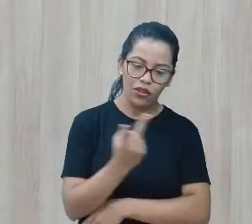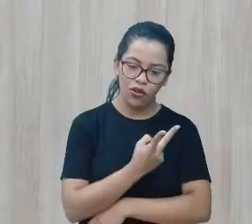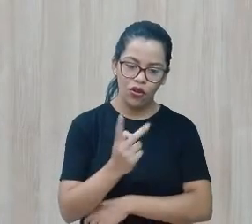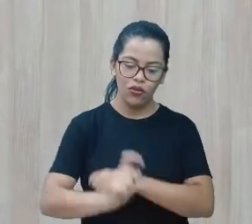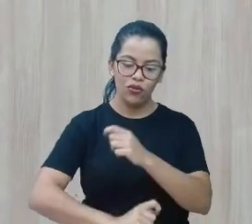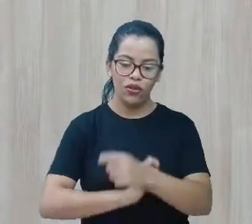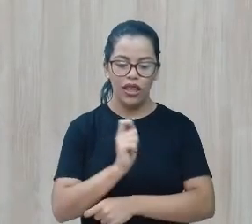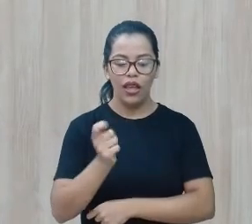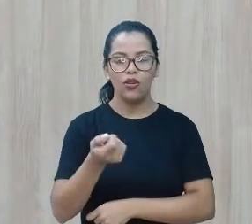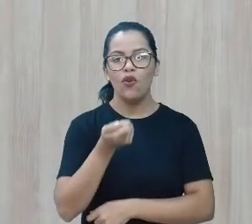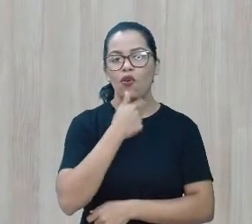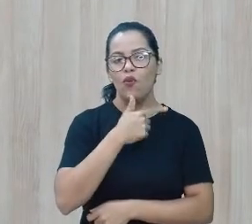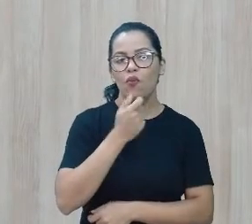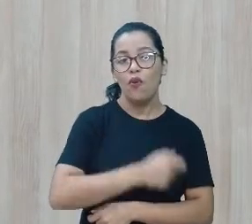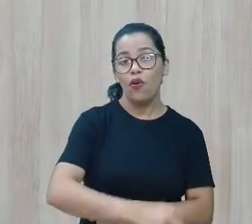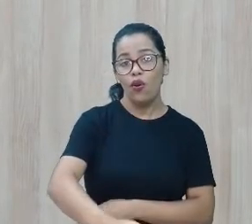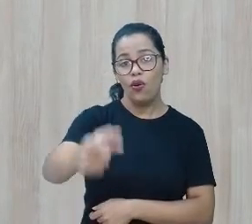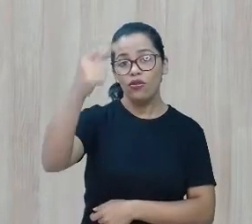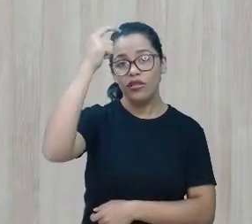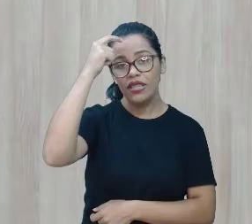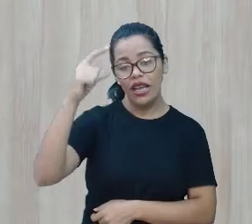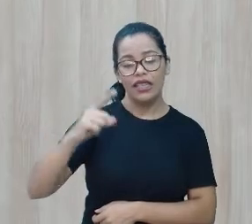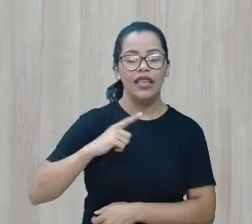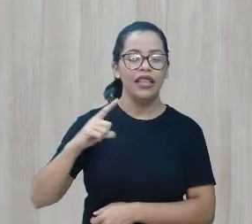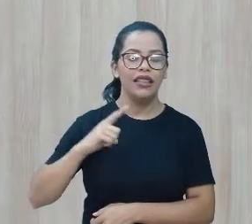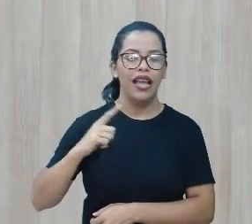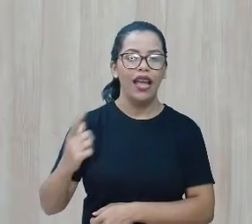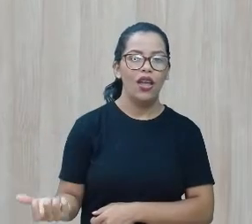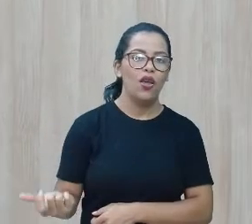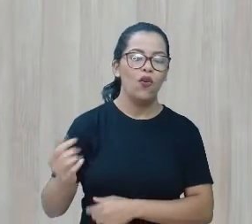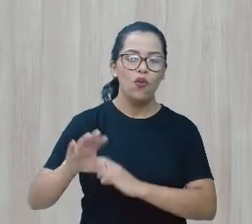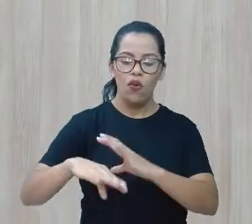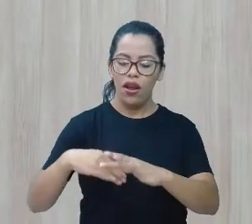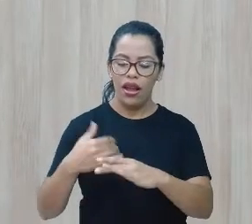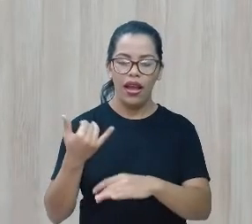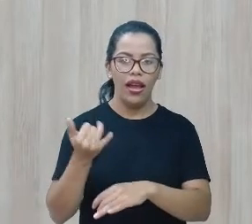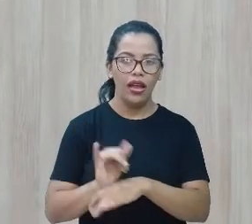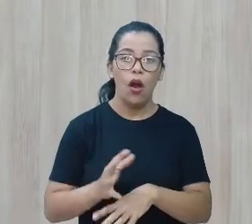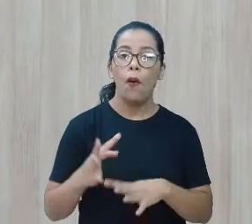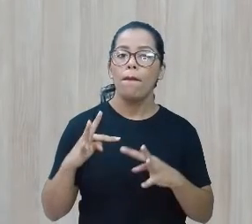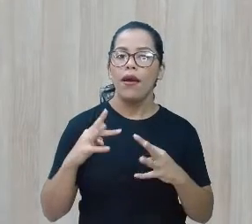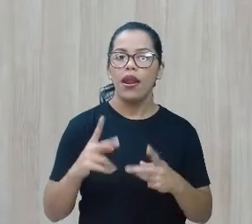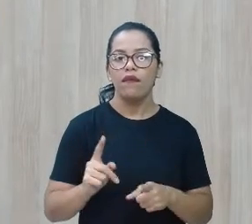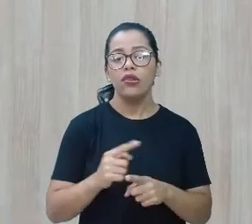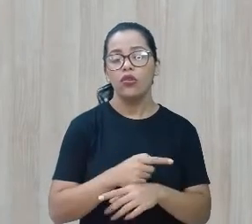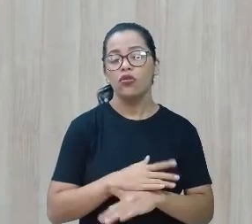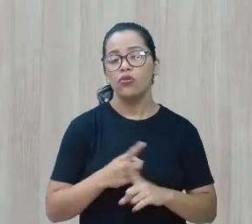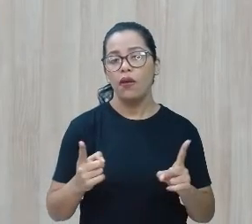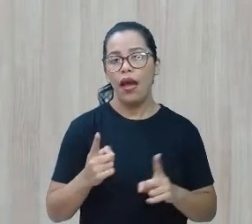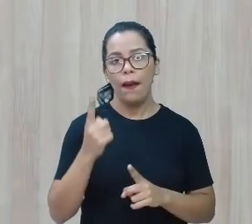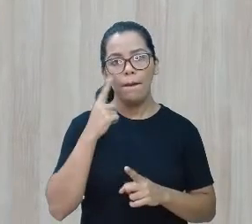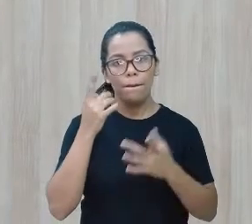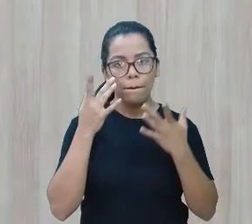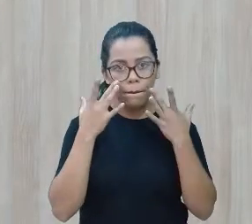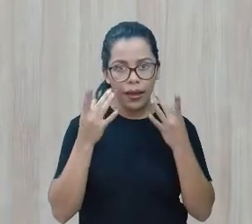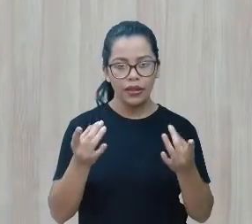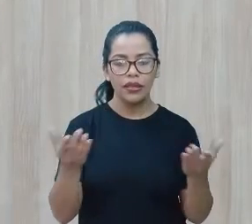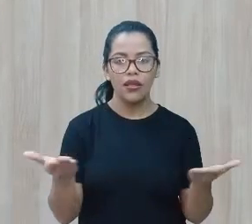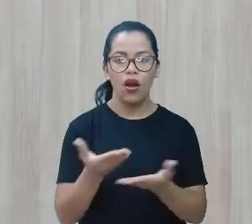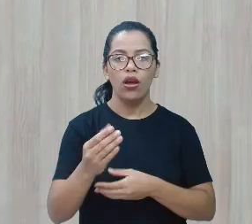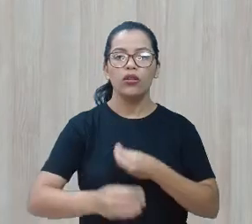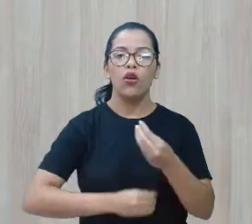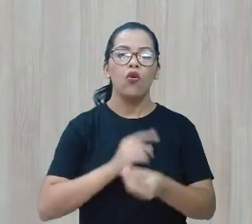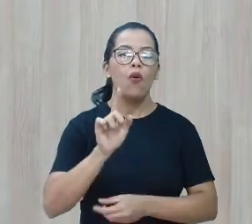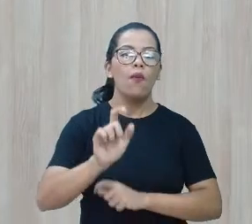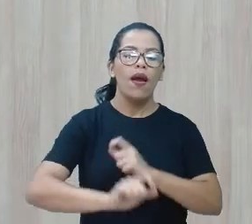canal muito legal que está referenciado ali em cima, eu vou falar já já, mas preste atenção aí de como seria essa execução fiel